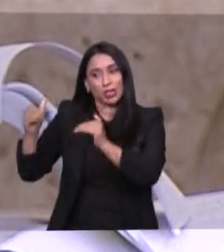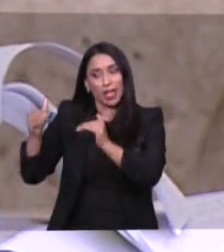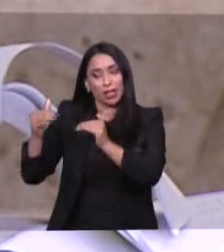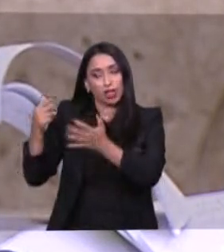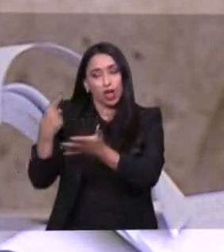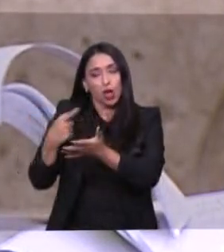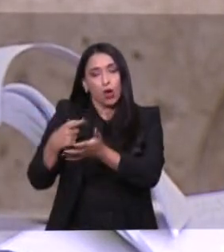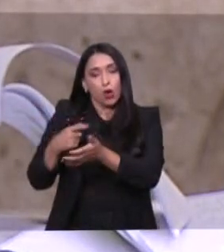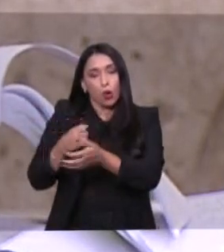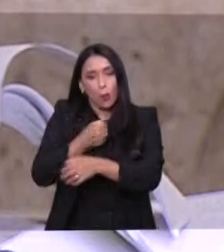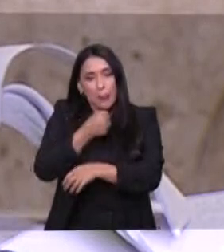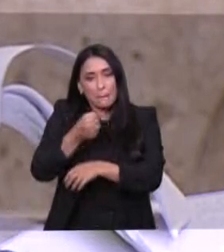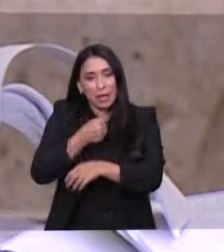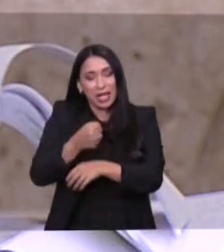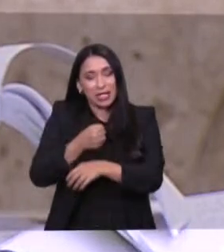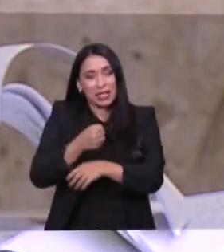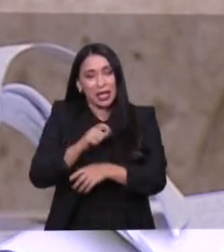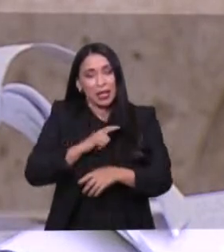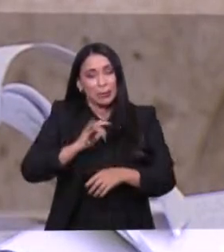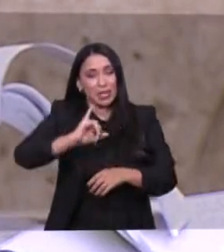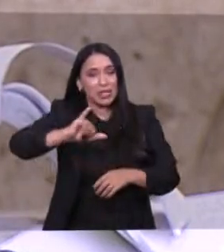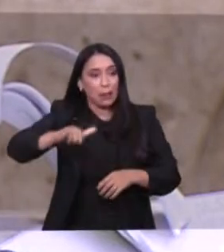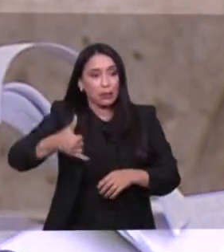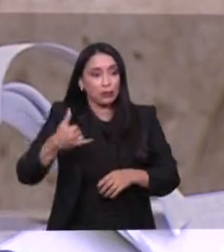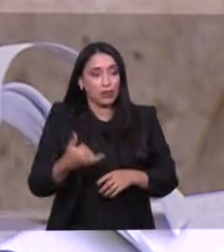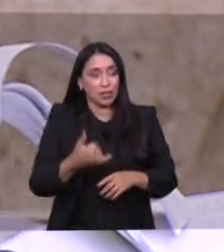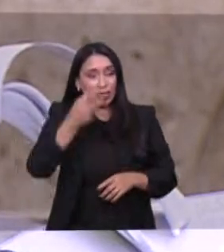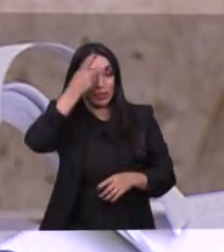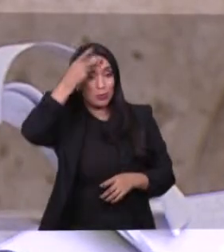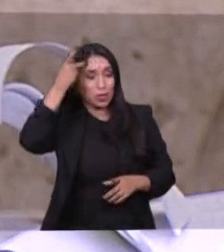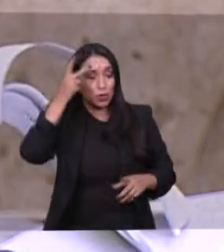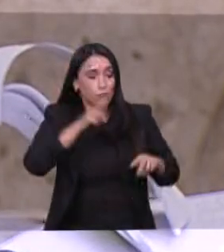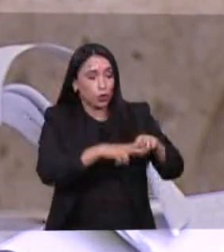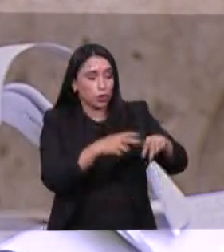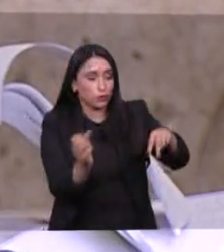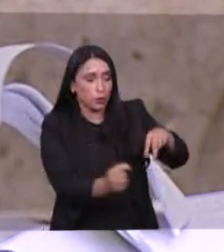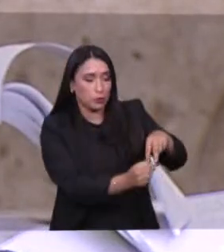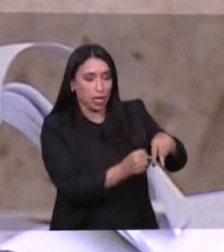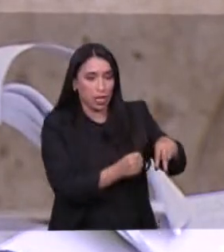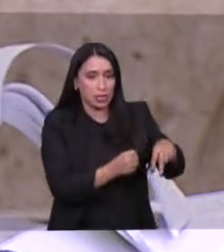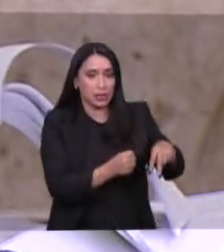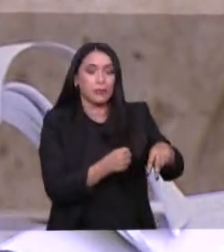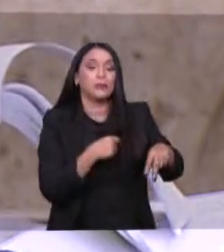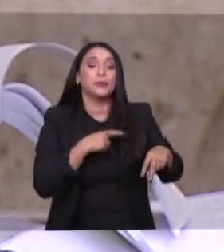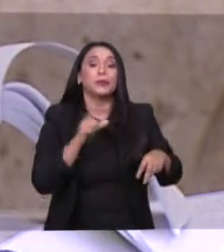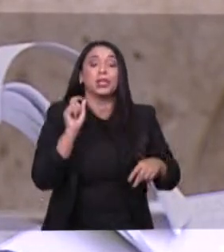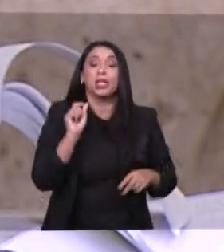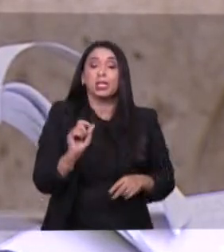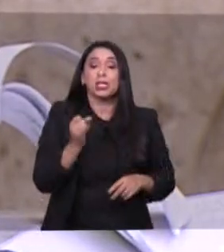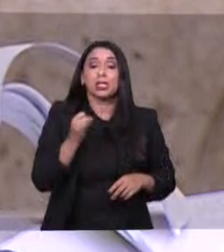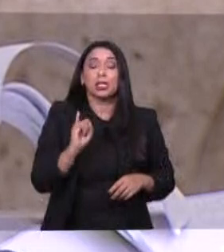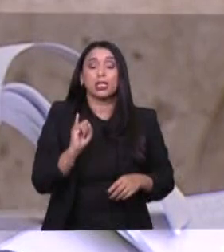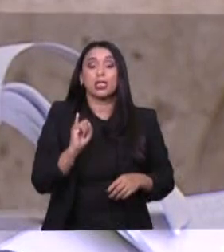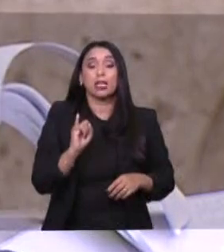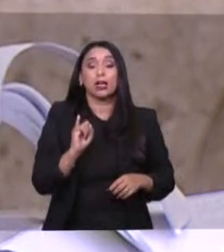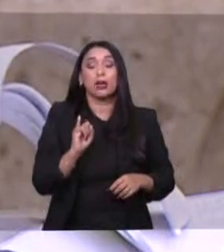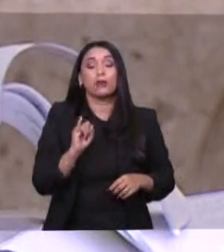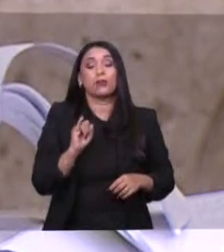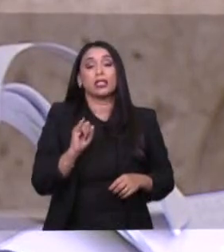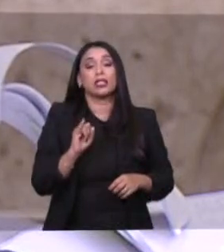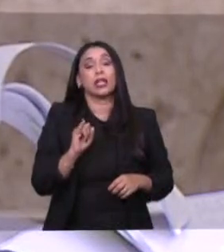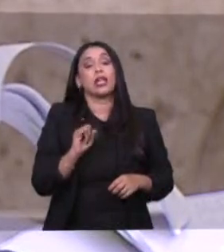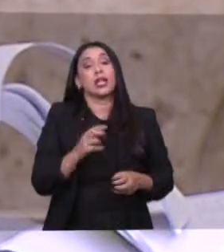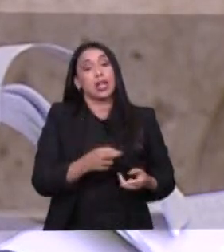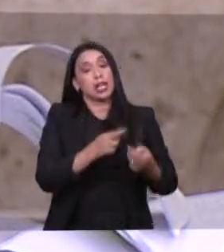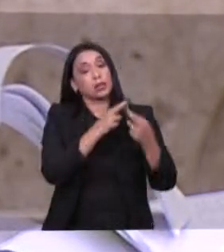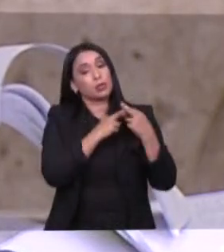para explorar a imagem da pessoa submetida à prisão sob pena de responsabilidade